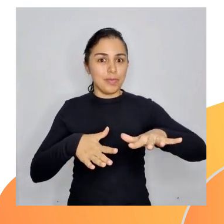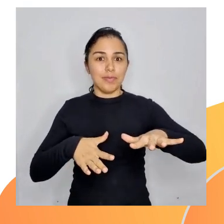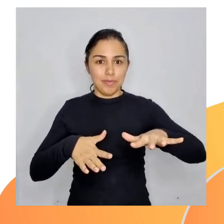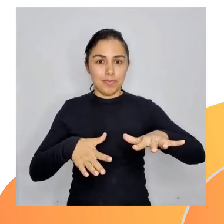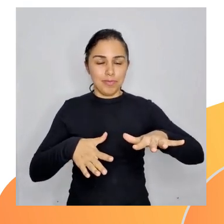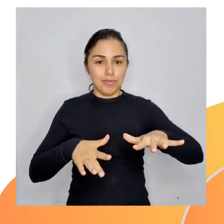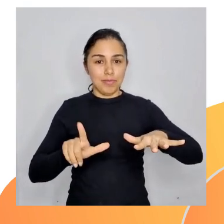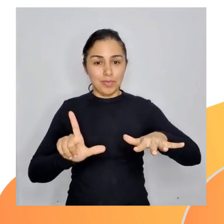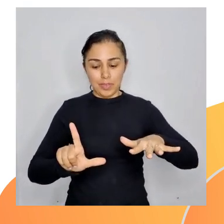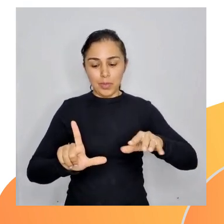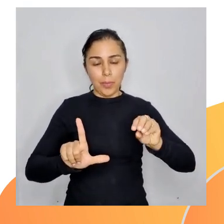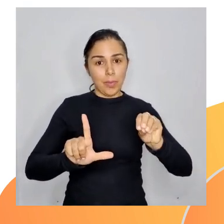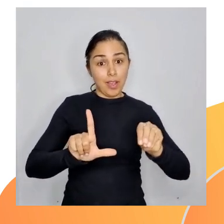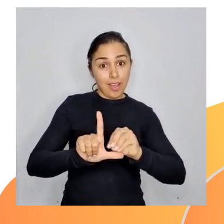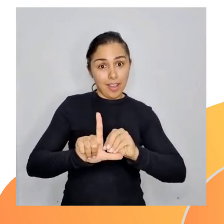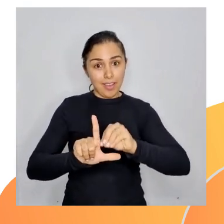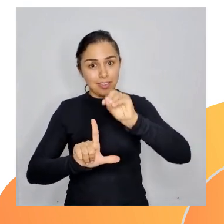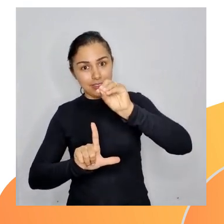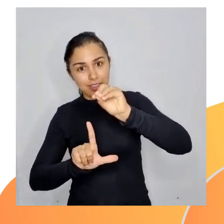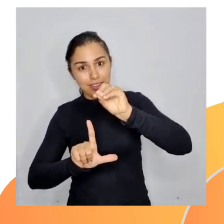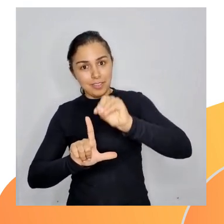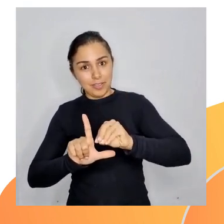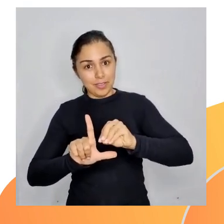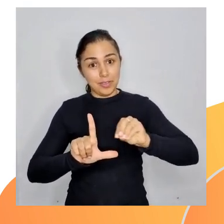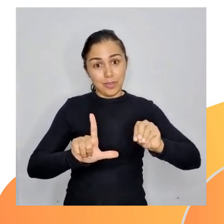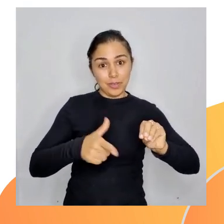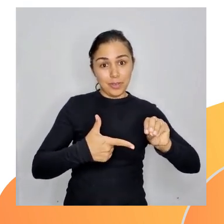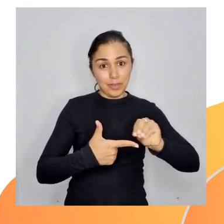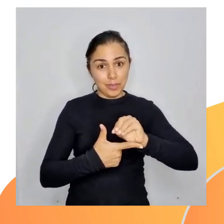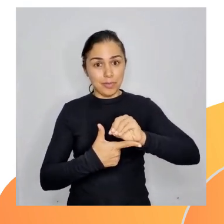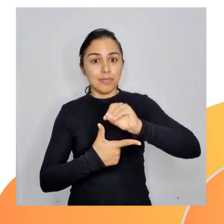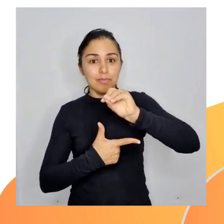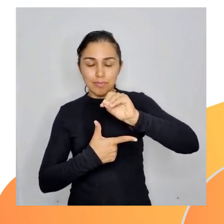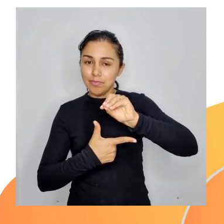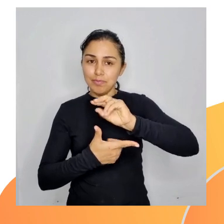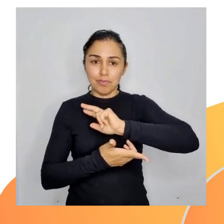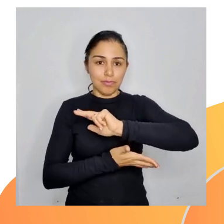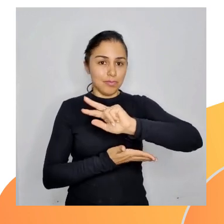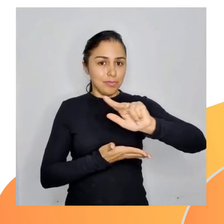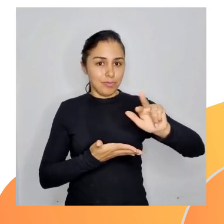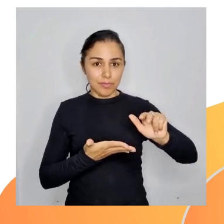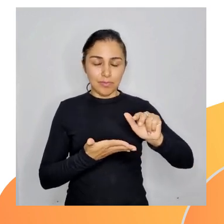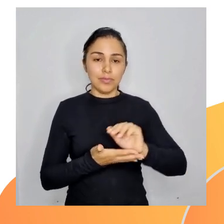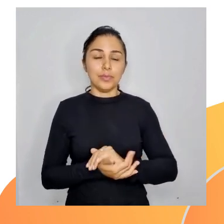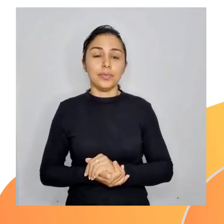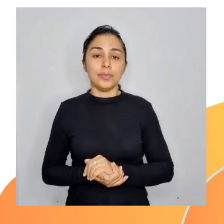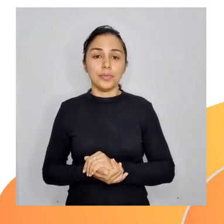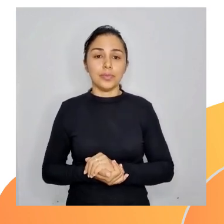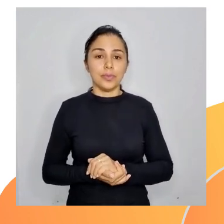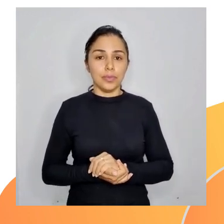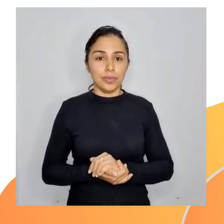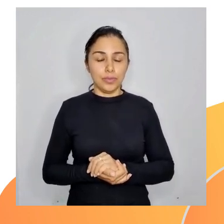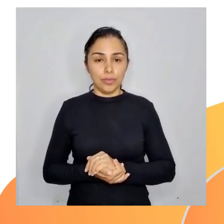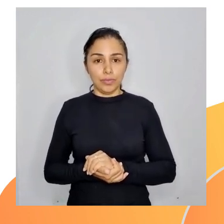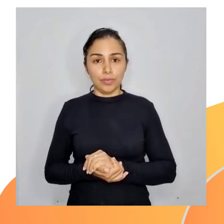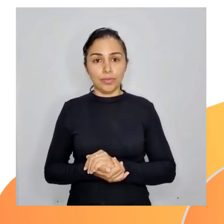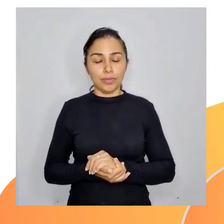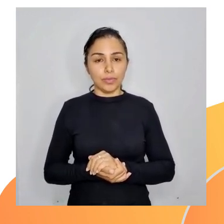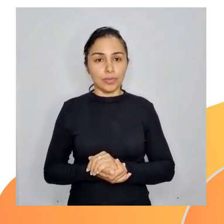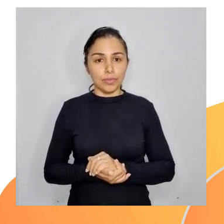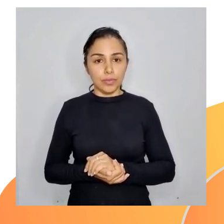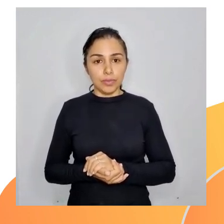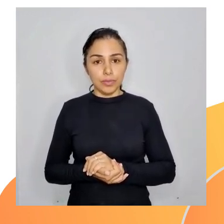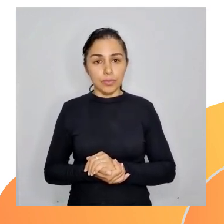Lembra anteriormente que eu falei para vocês a respeito do peão, que ele só conseguia ir, né, de frontal em uma direção